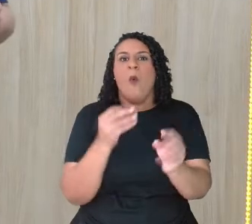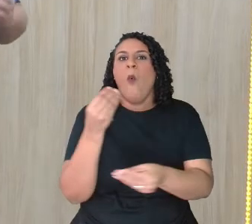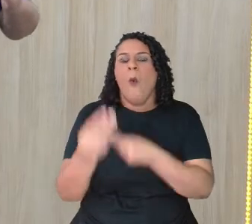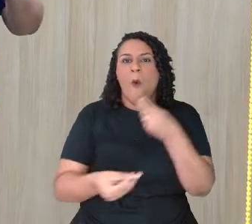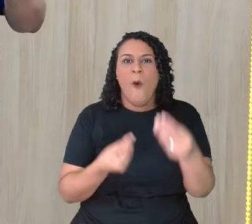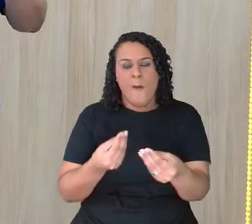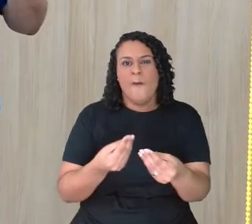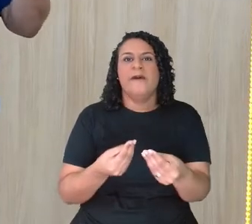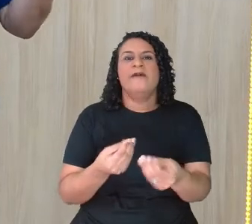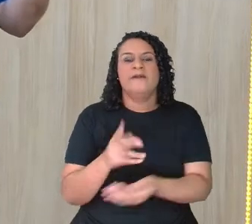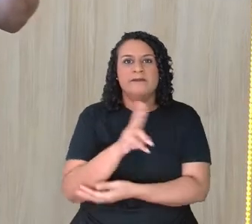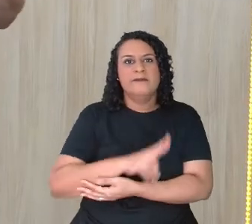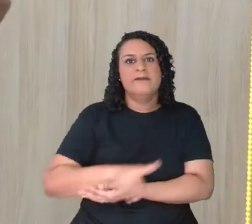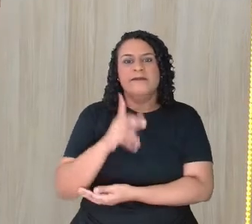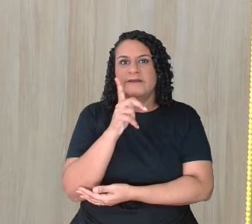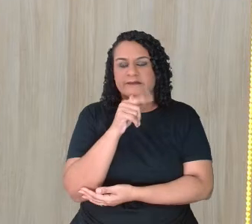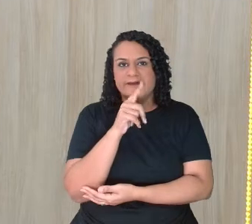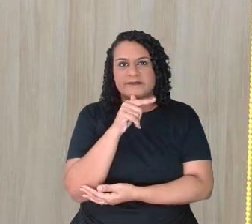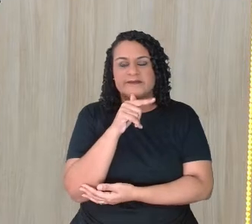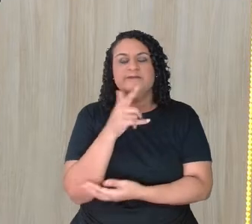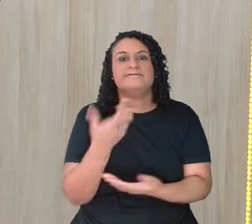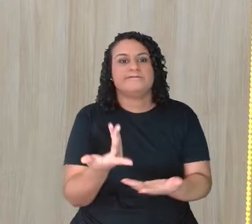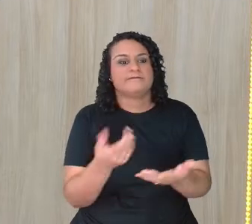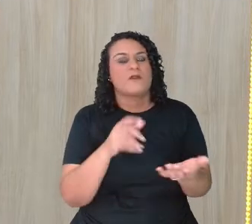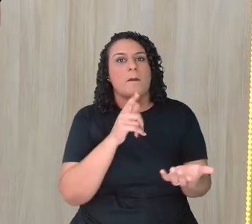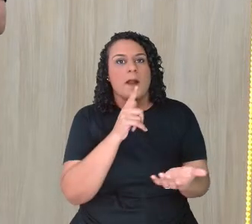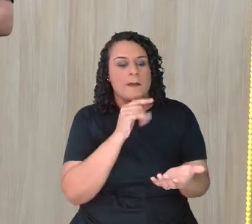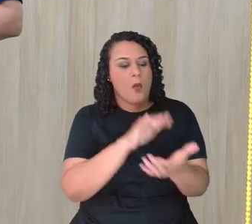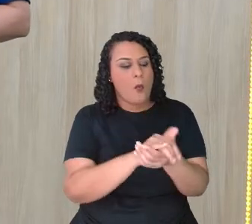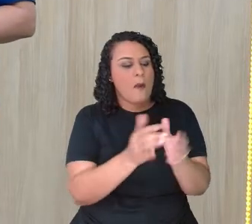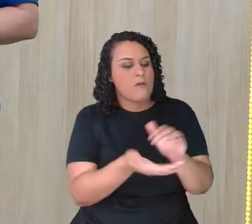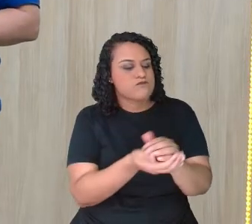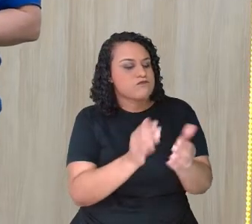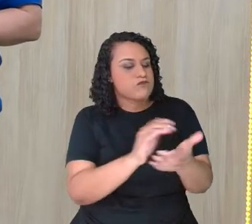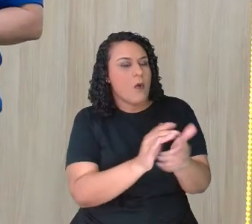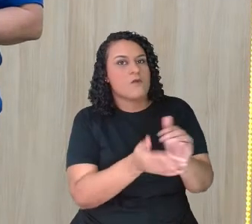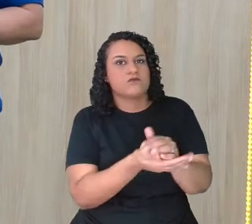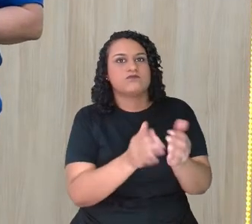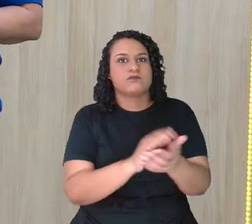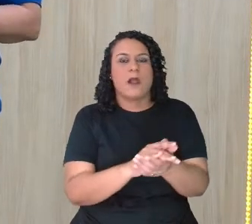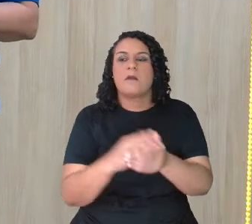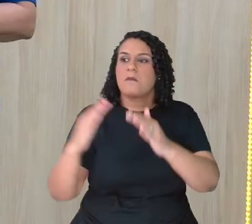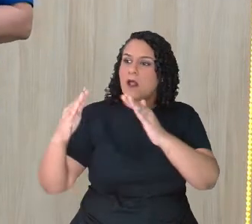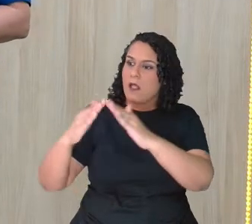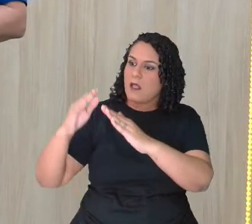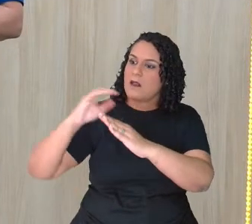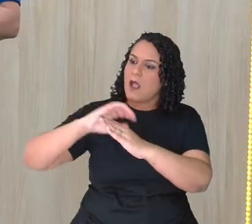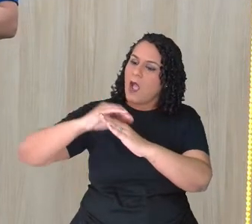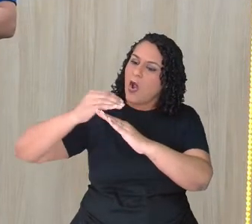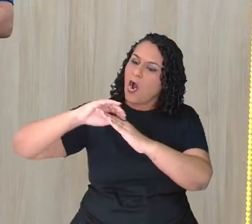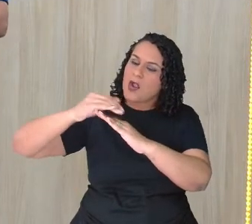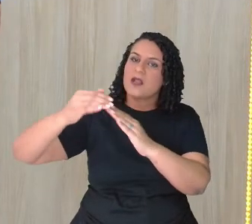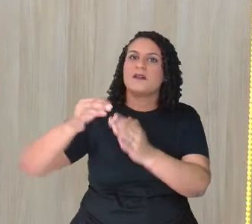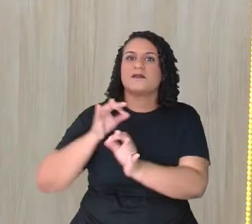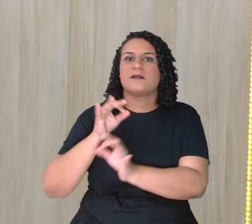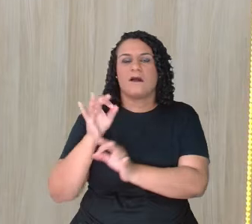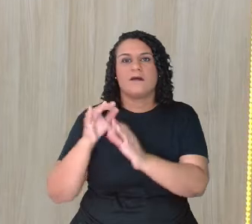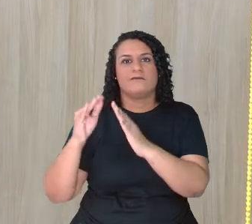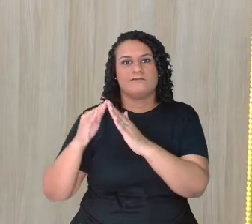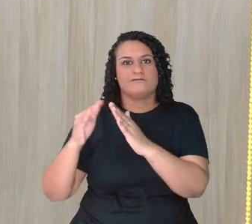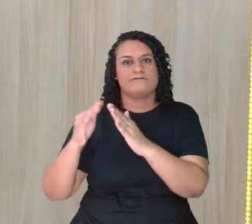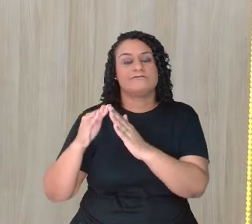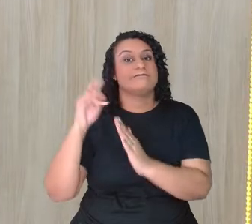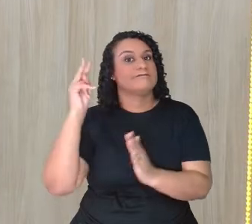para acabar, né, fazer o acabamento das suas casas. Então, quando lemos, é muito